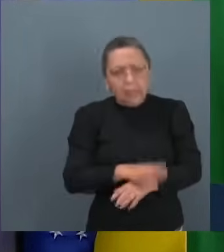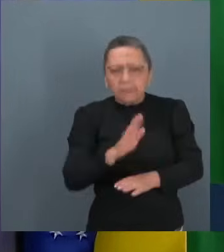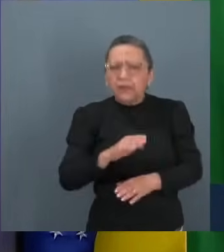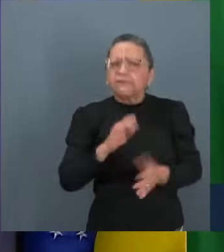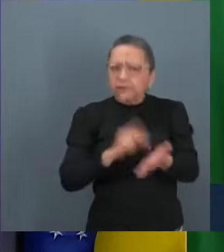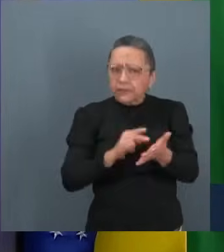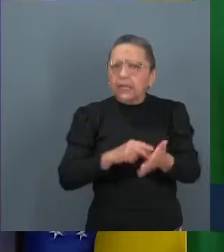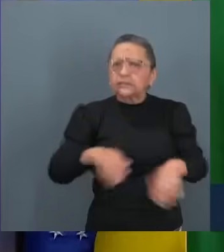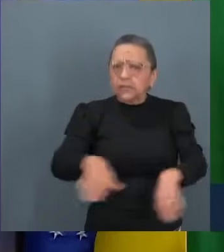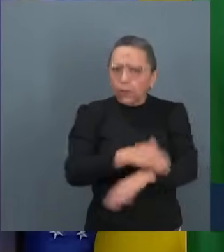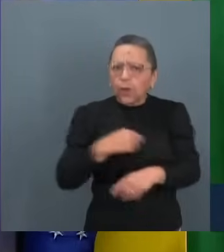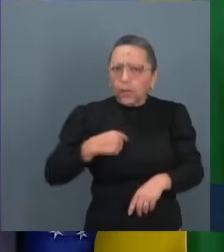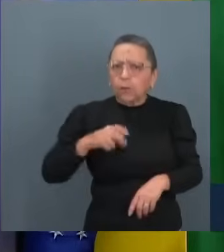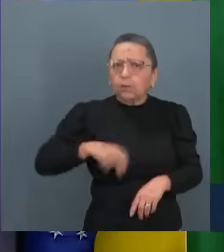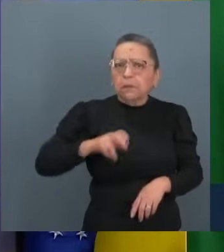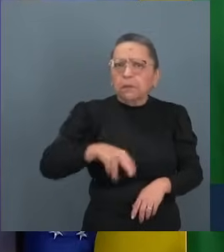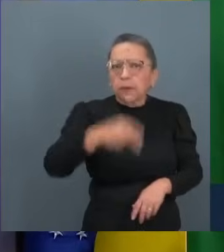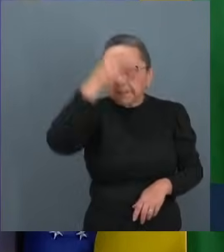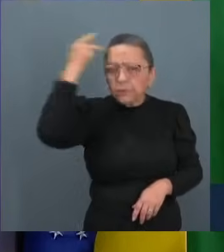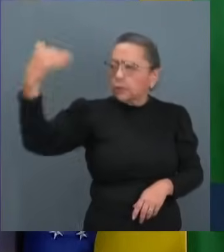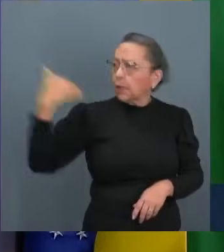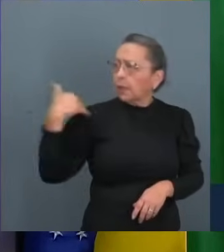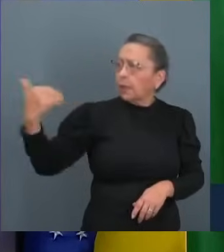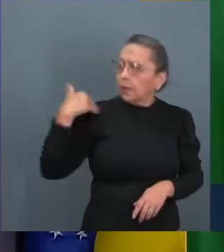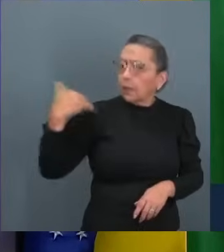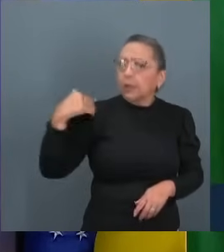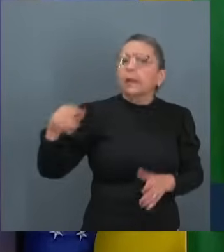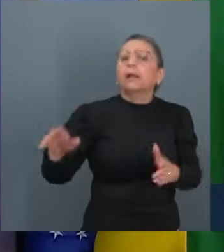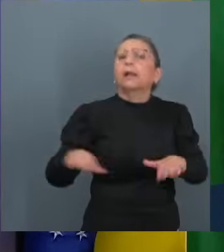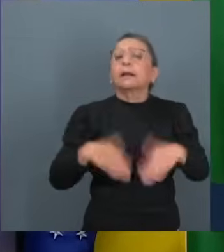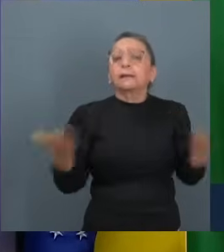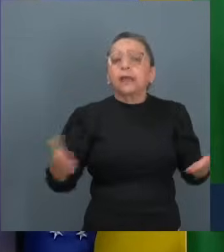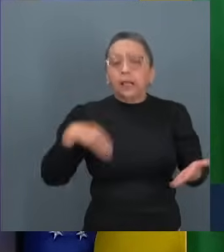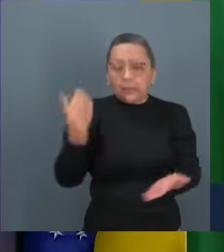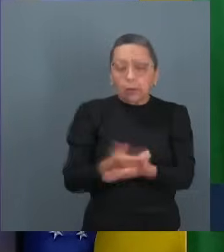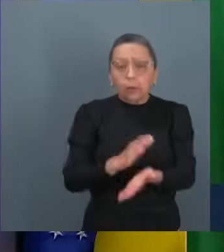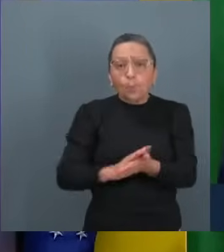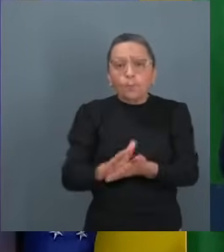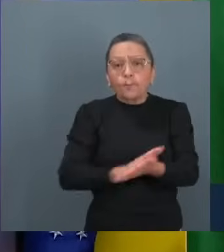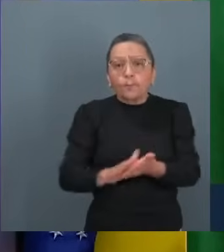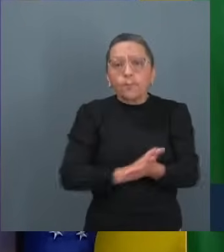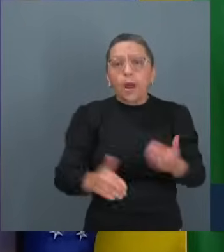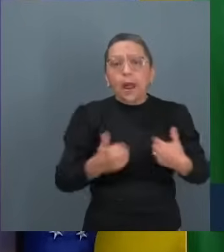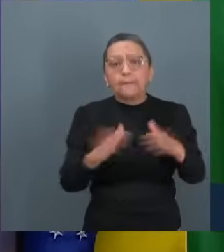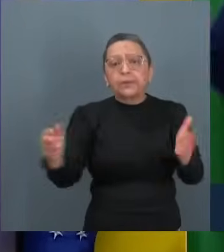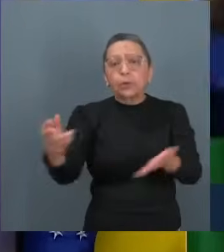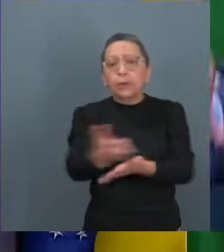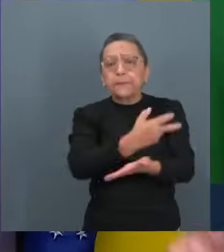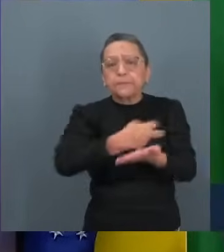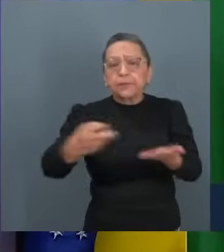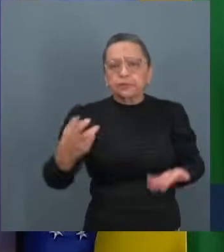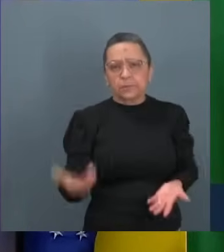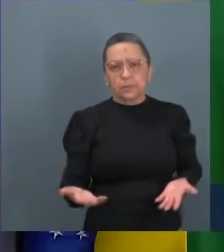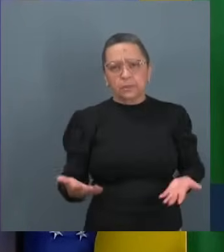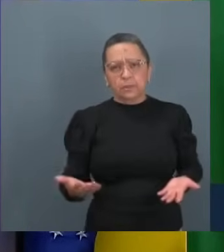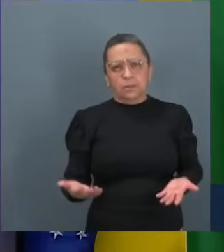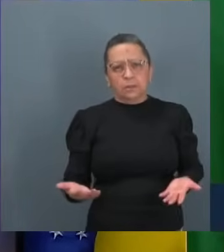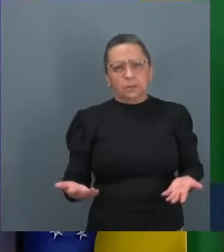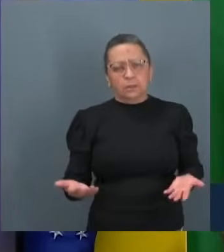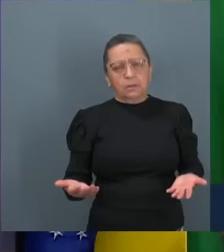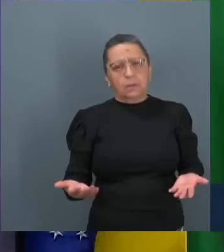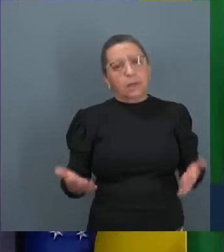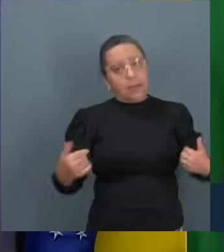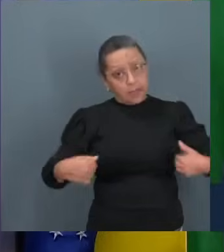ruas também para mim: cadê a abertura do primeiro pedido de impeachment? Agora eu acho que teria que ser coletivo o pedido de